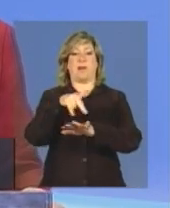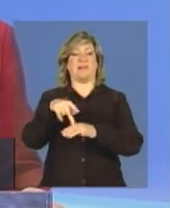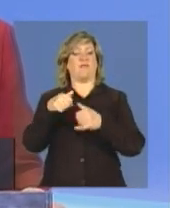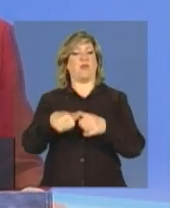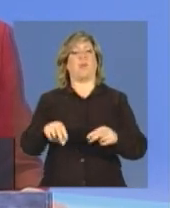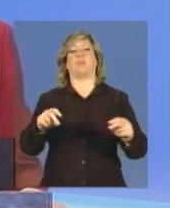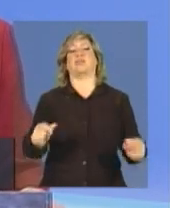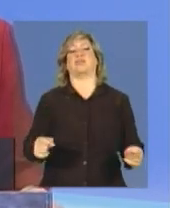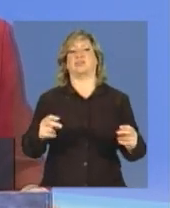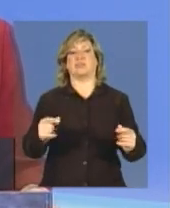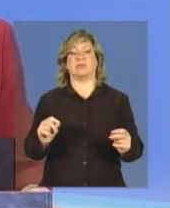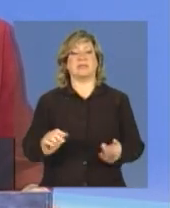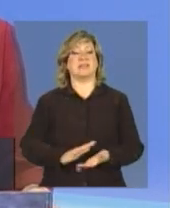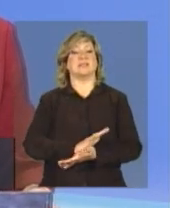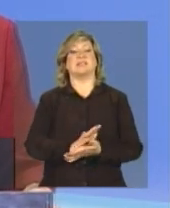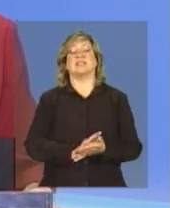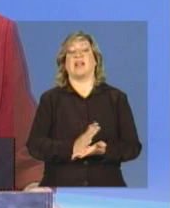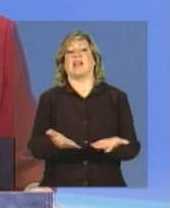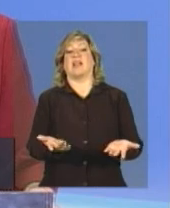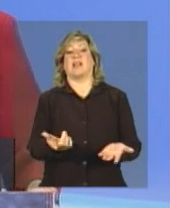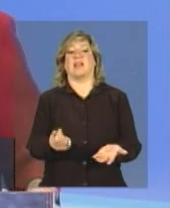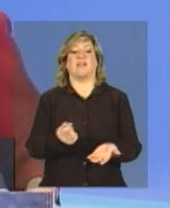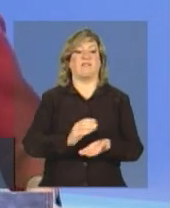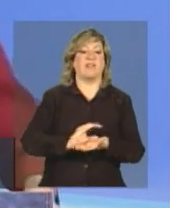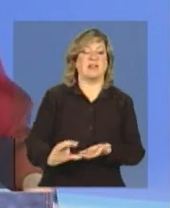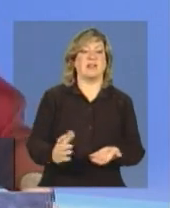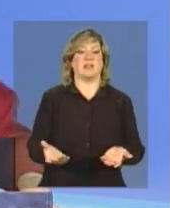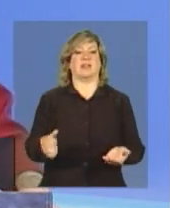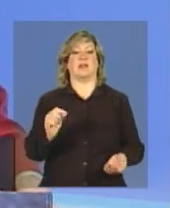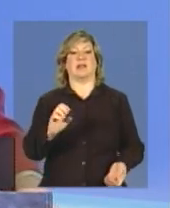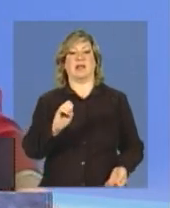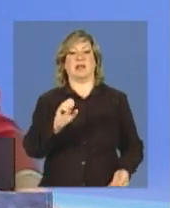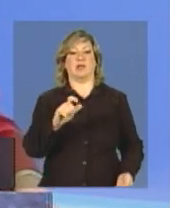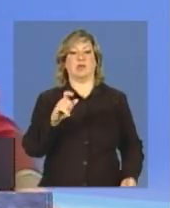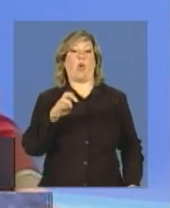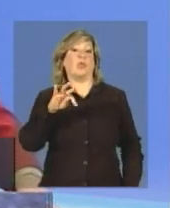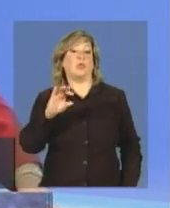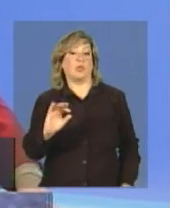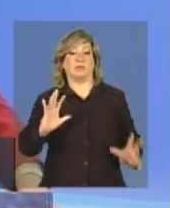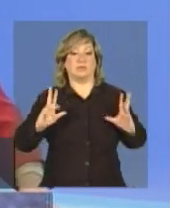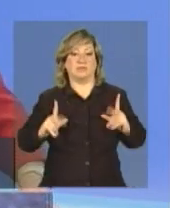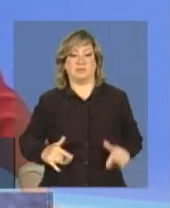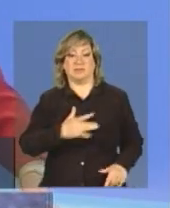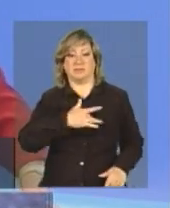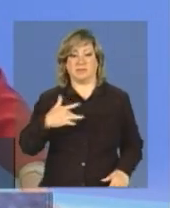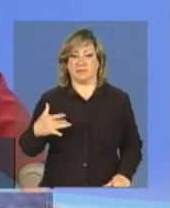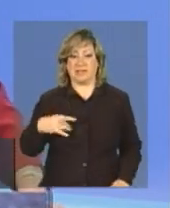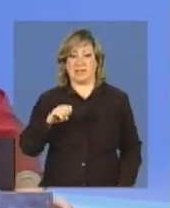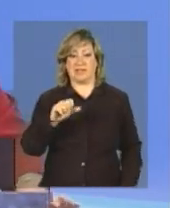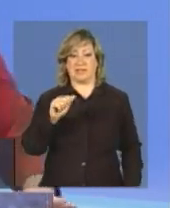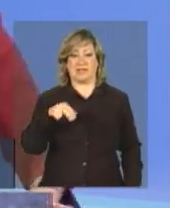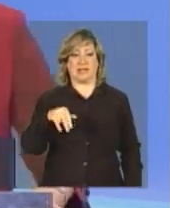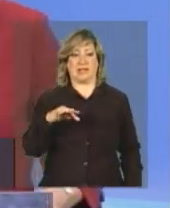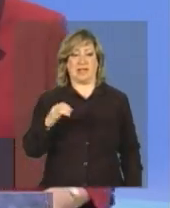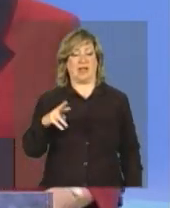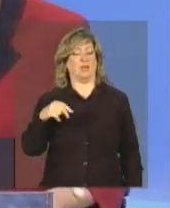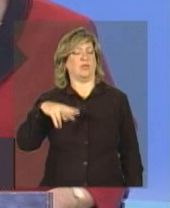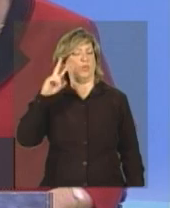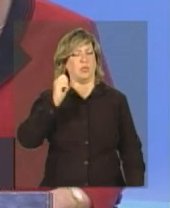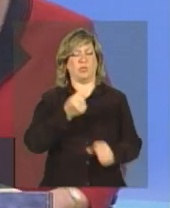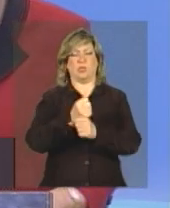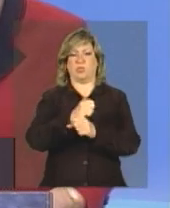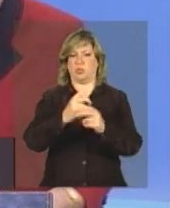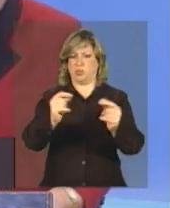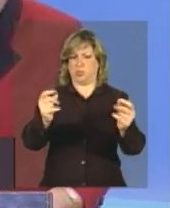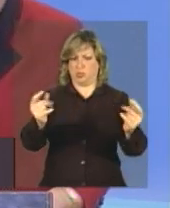e anos sem investir em esgotamento sanitário. Anos e anos. Eu me lembro